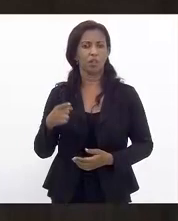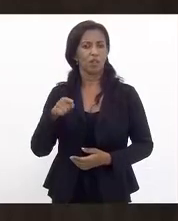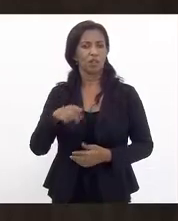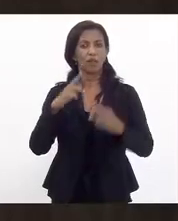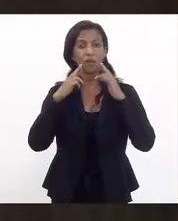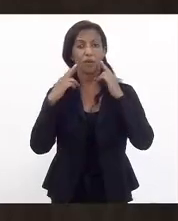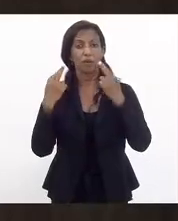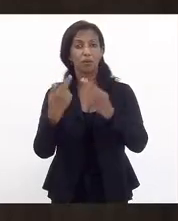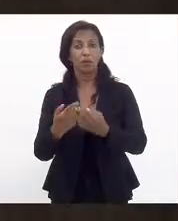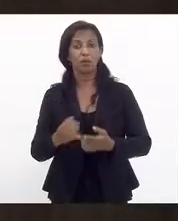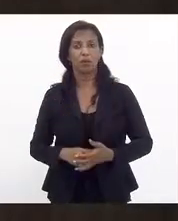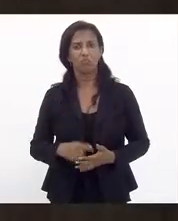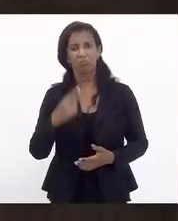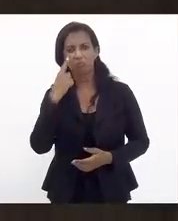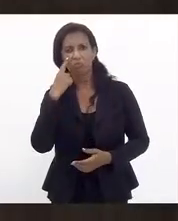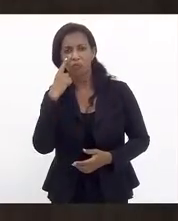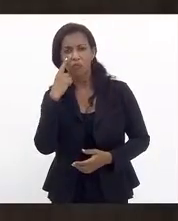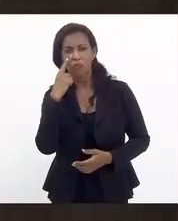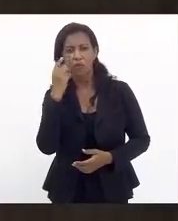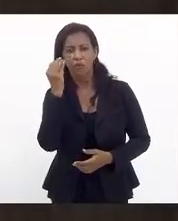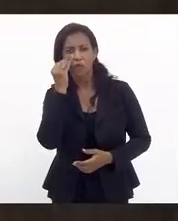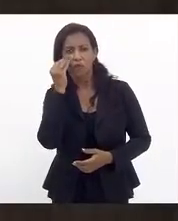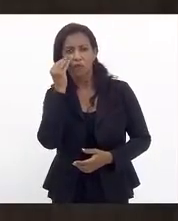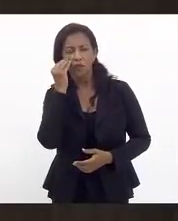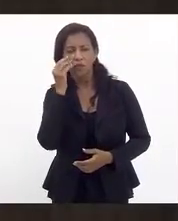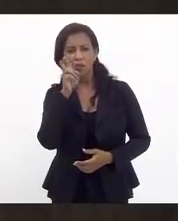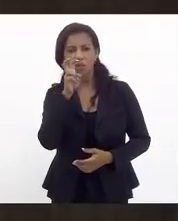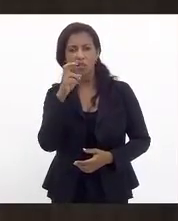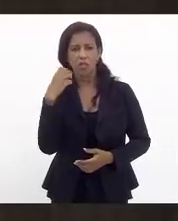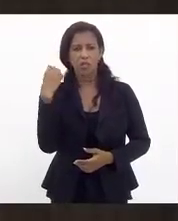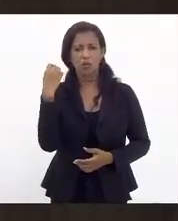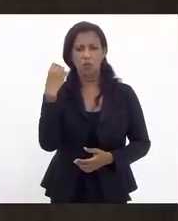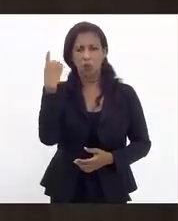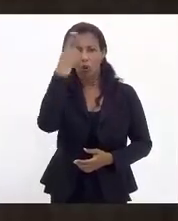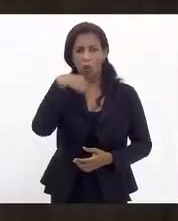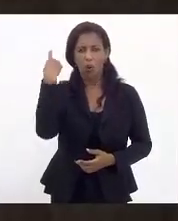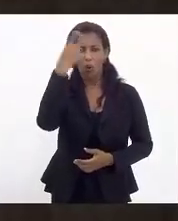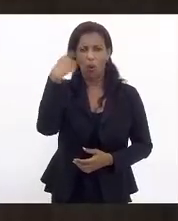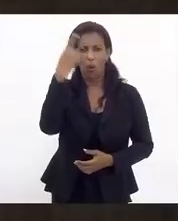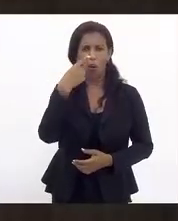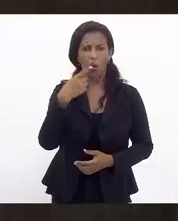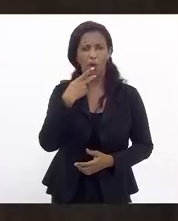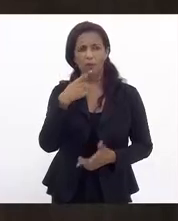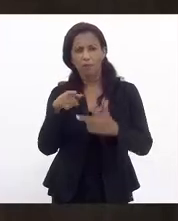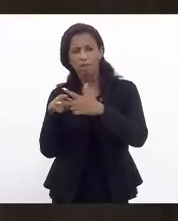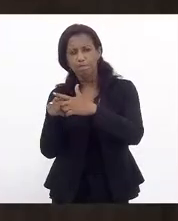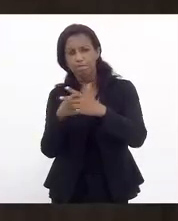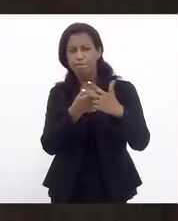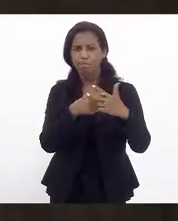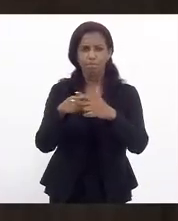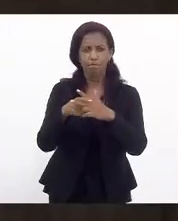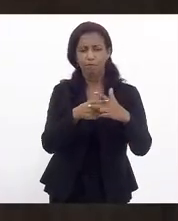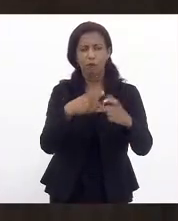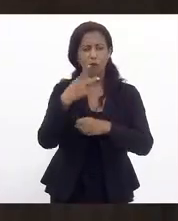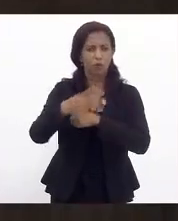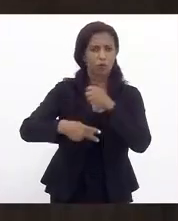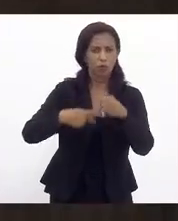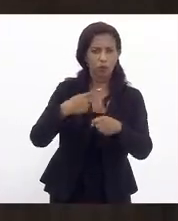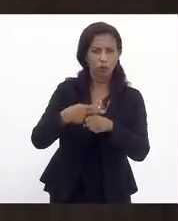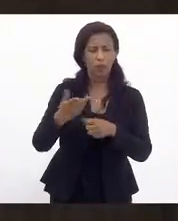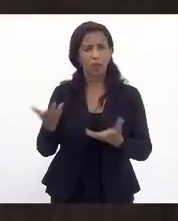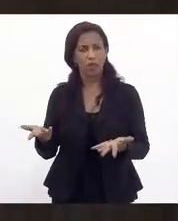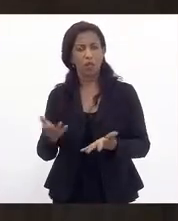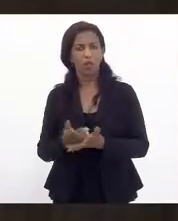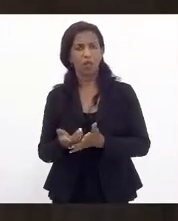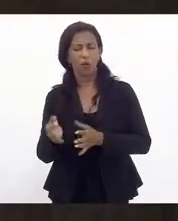presentes naquela reunião eu fiquei vendo ela durante cinco horas fizeram julgamento fizeram correções contra o treino EA manutenção do